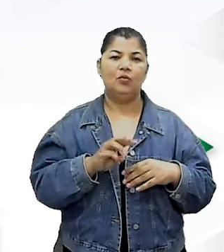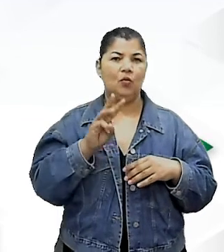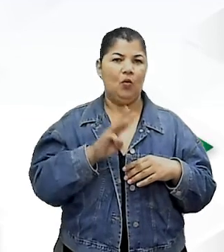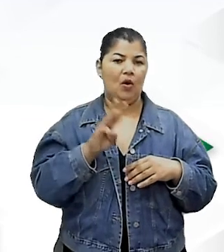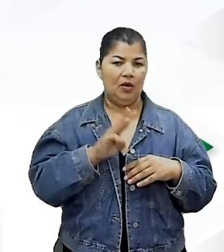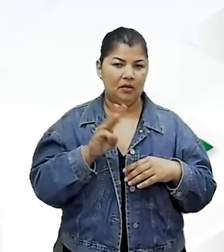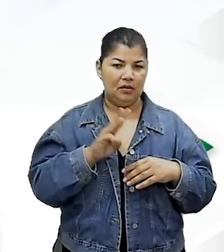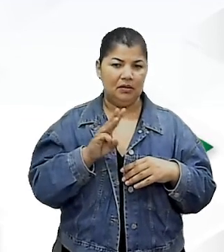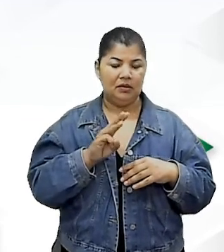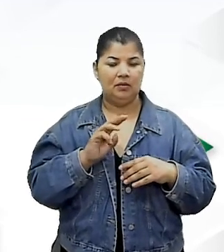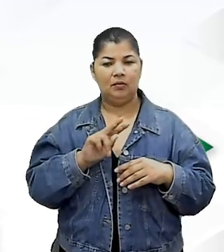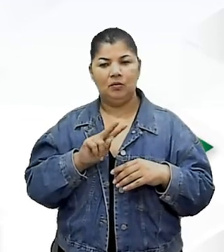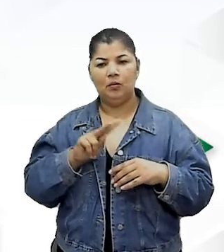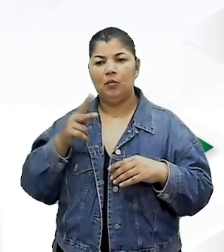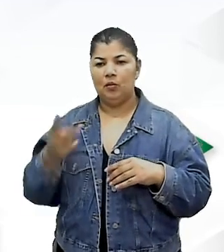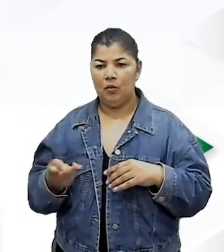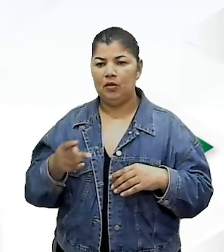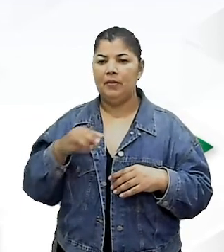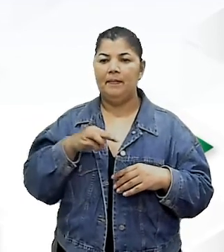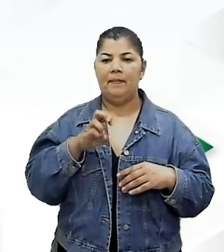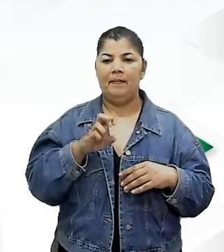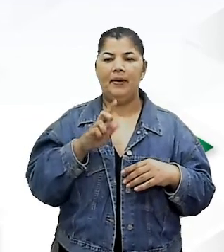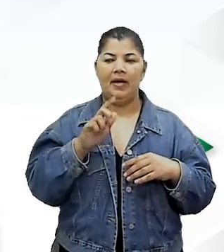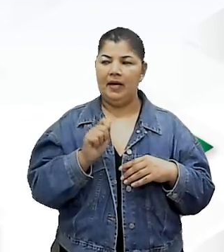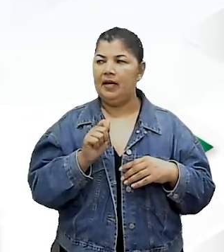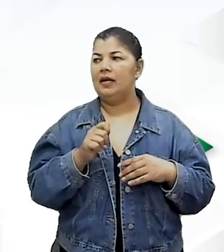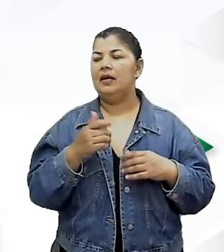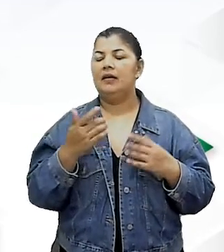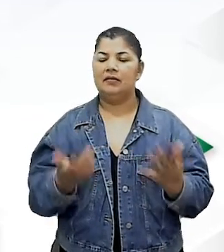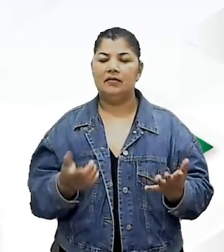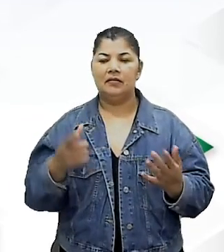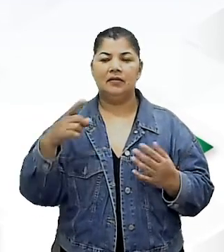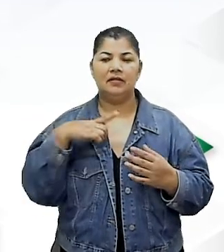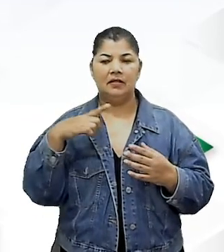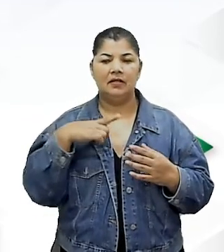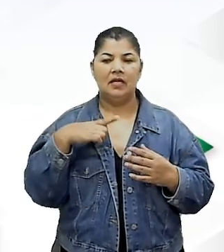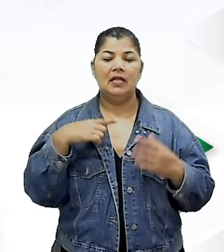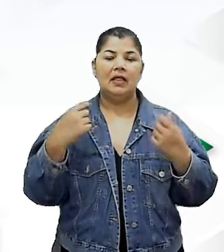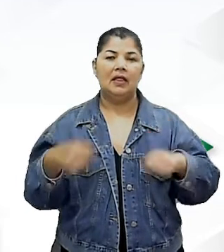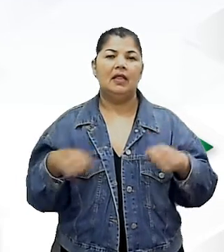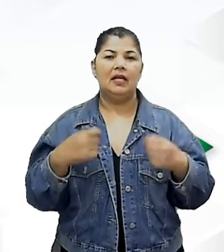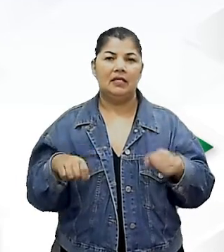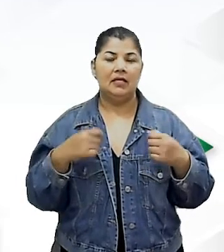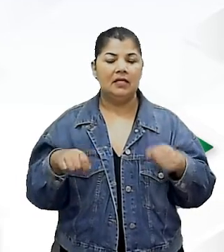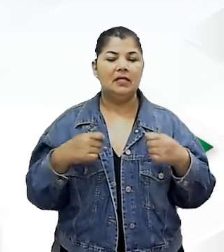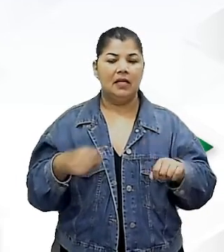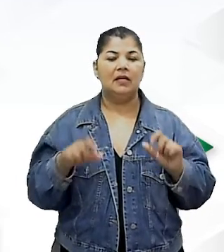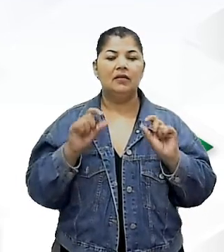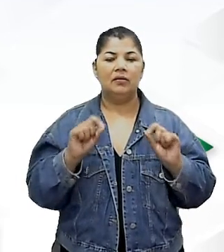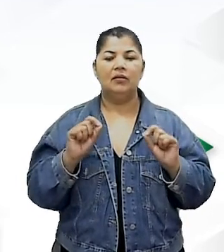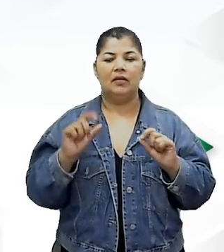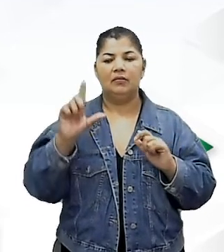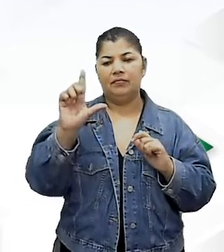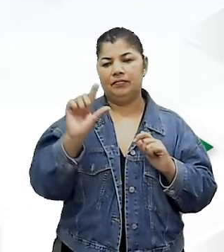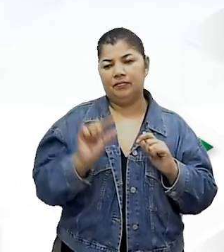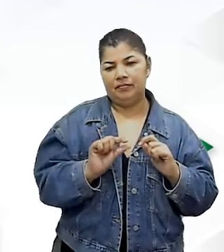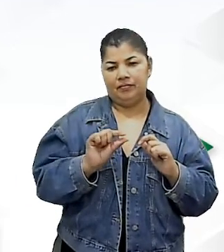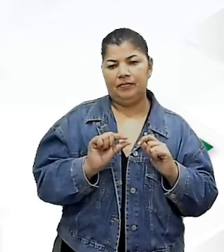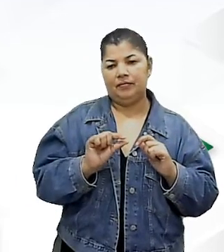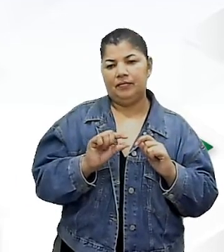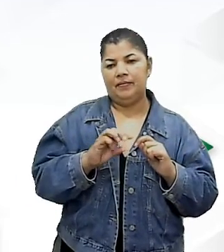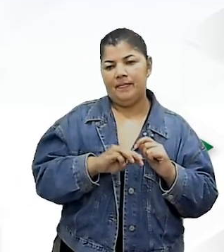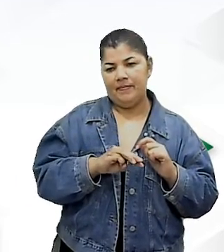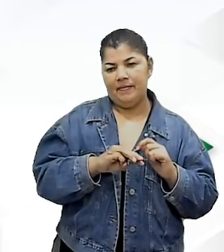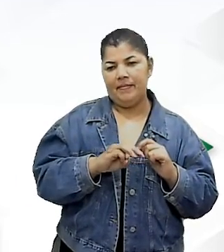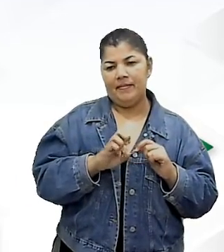Para converter para mega, tá? É necessário, né, reduzir de mega para watts,